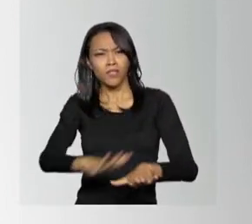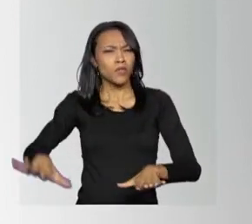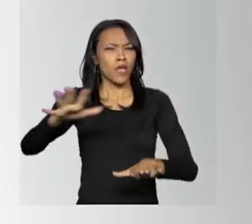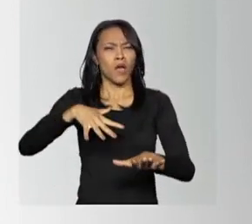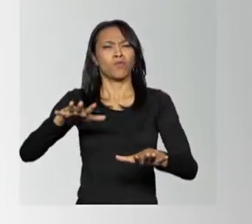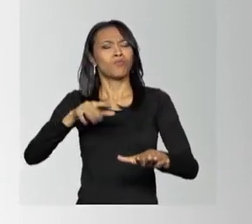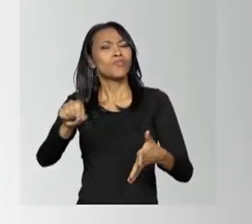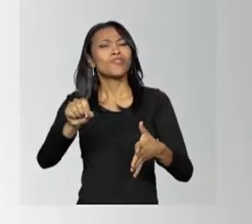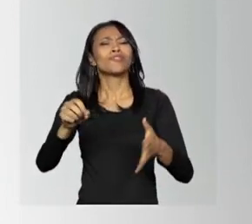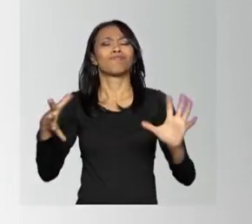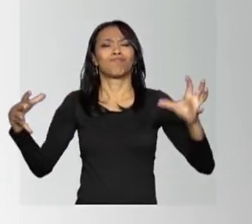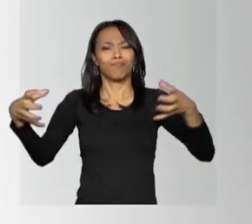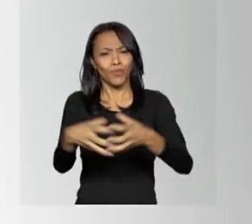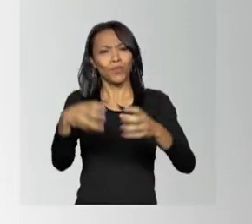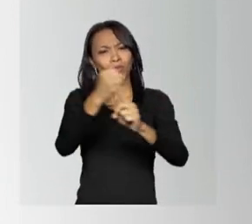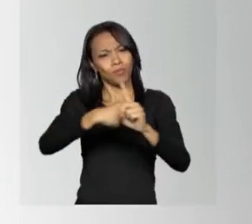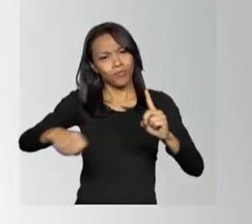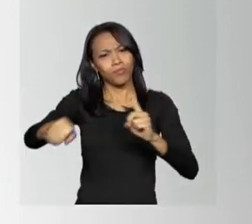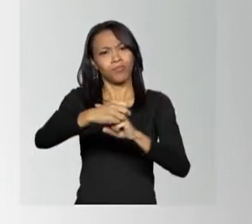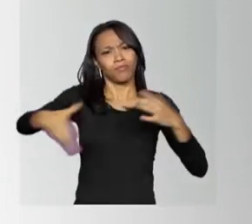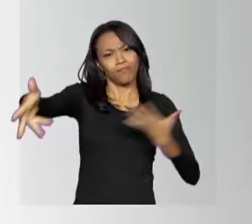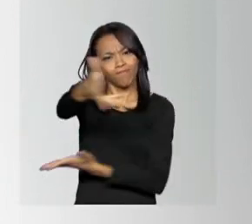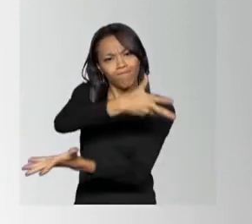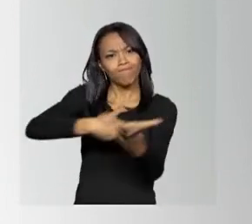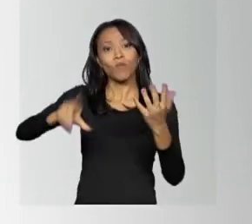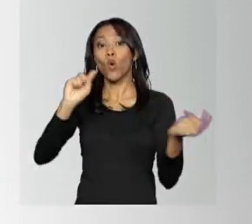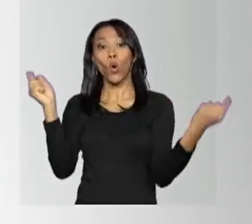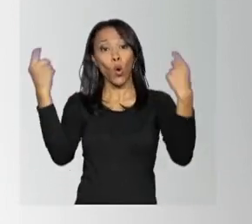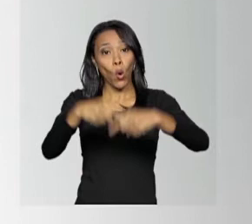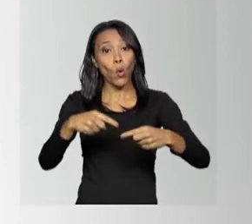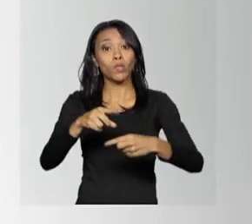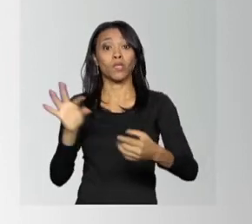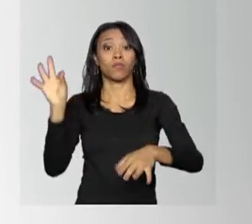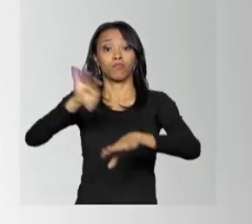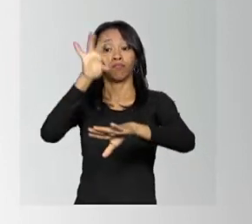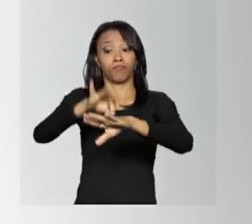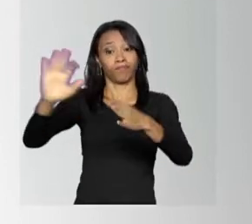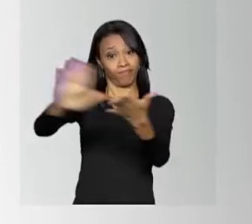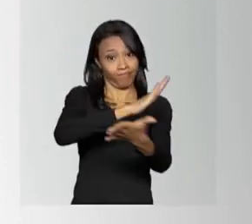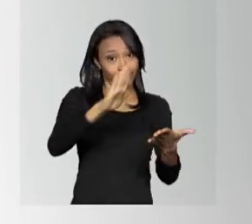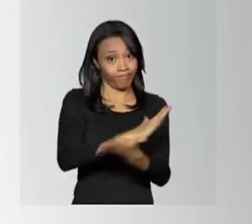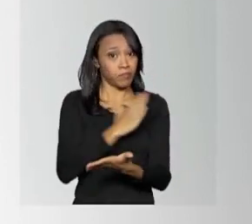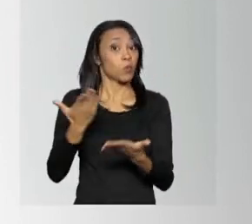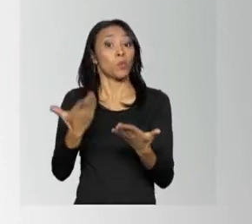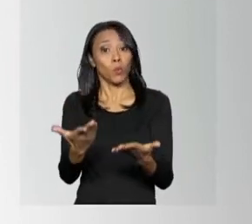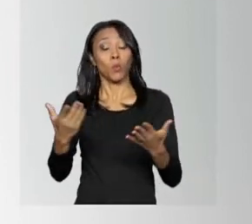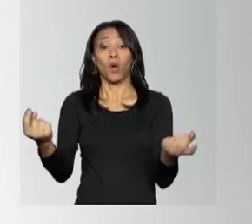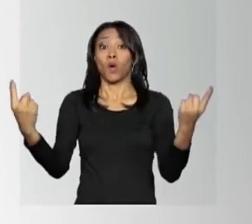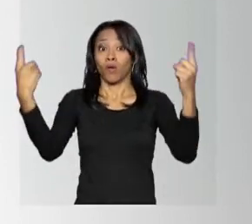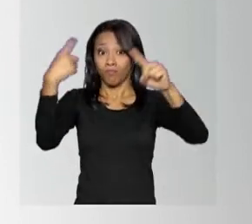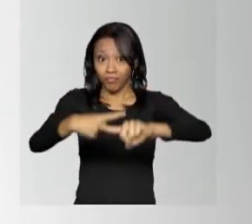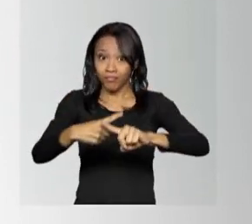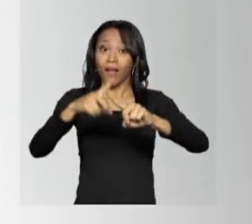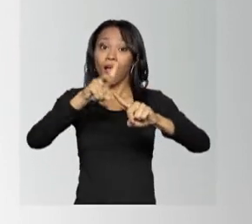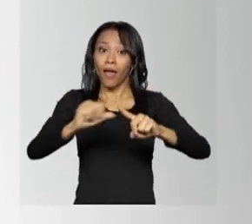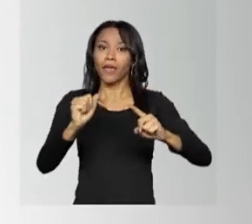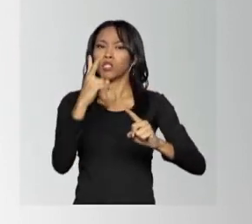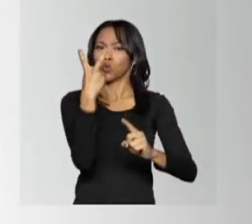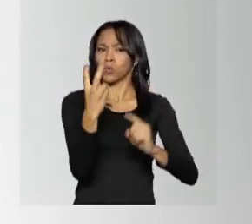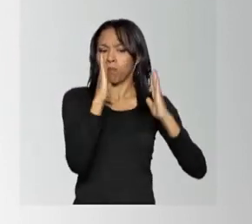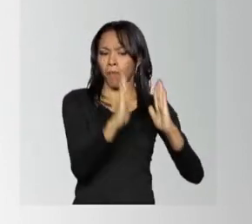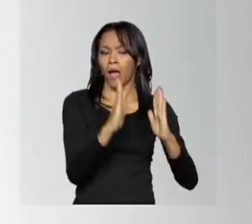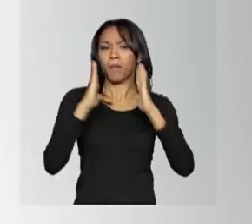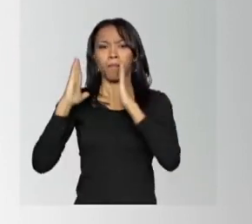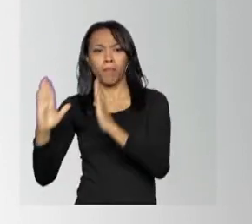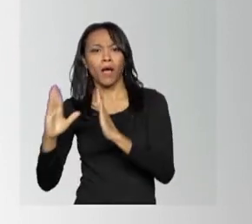da Família e da Comunidade Escolar pelo combate ao Aedes aegypti. A disputa, que será dividida em duas